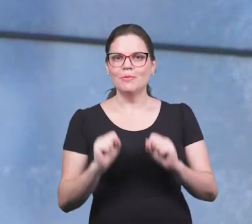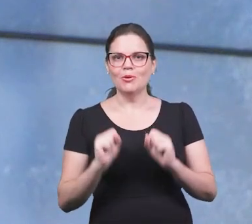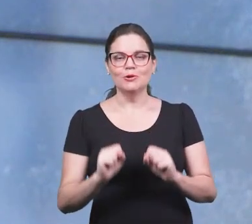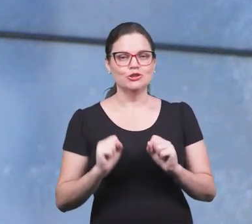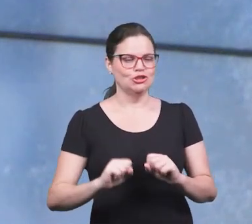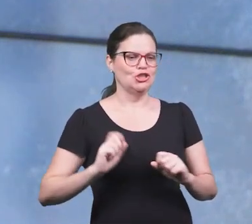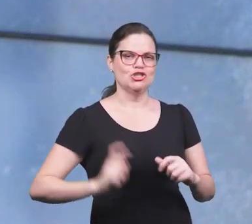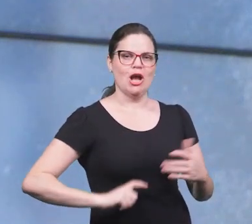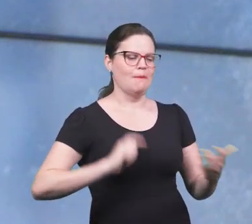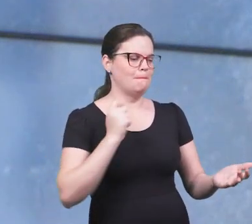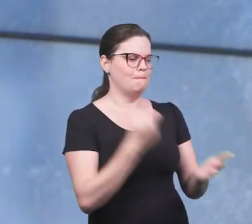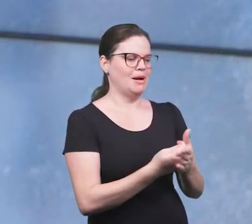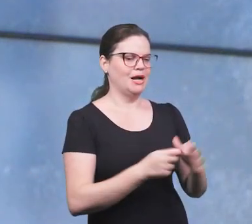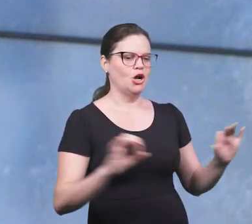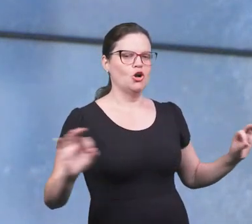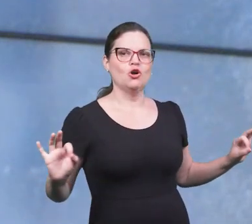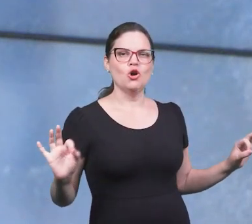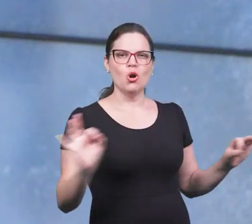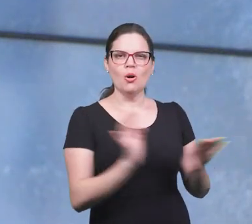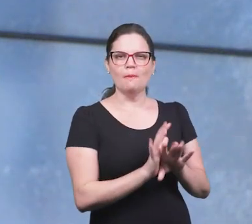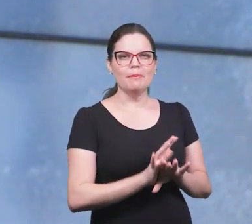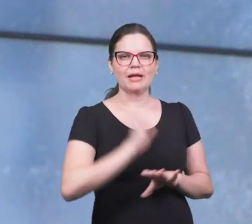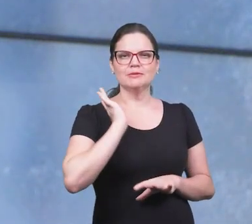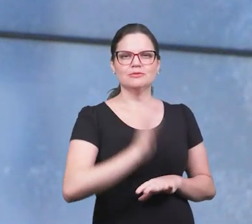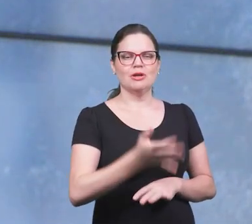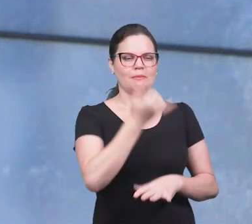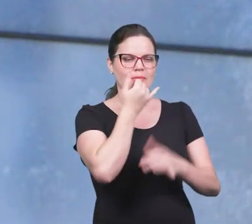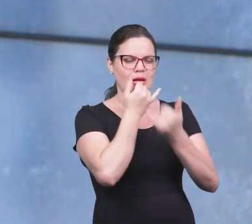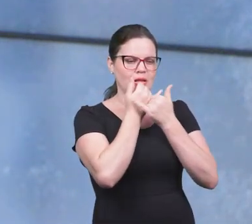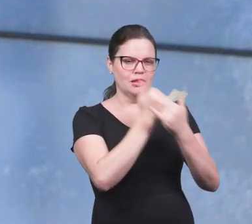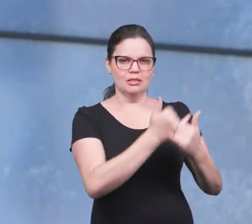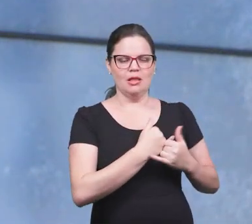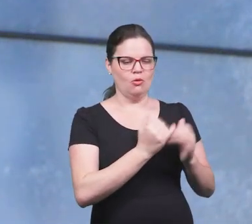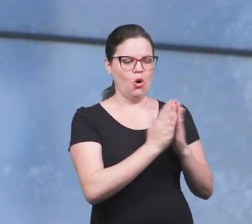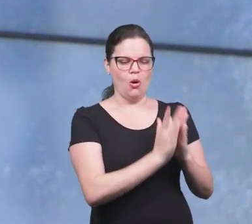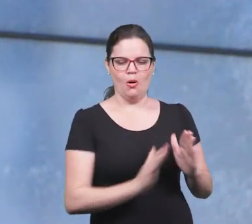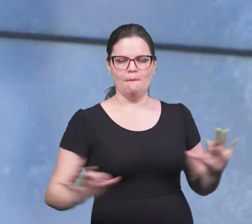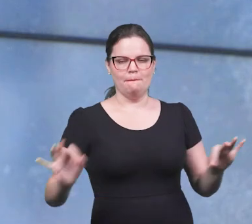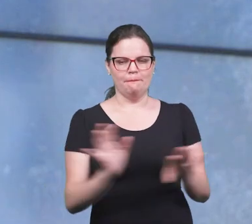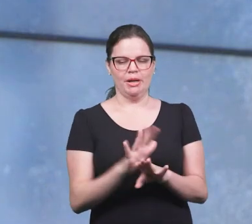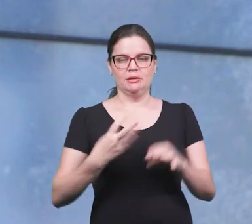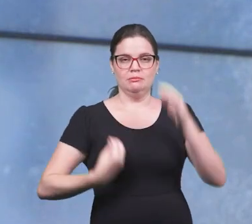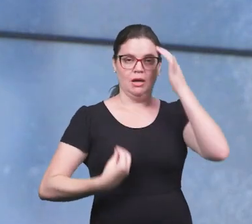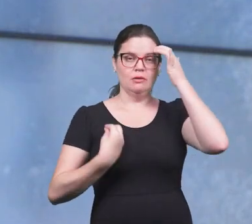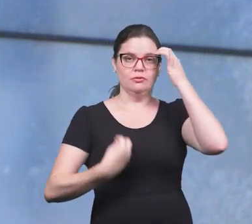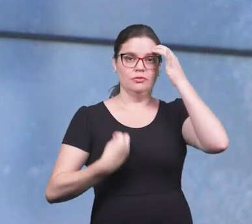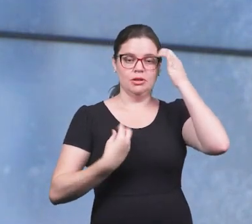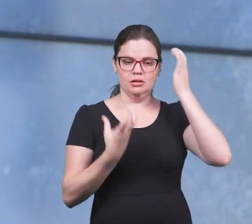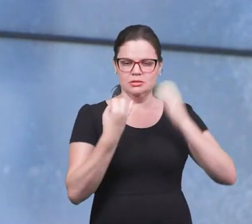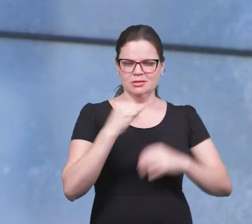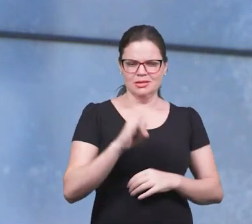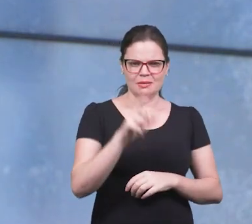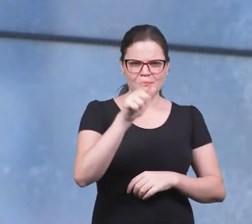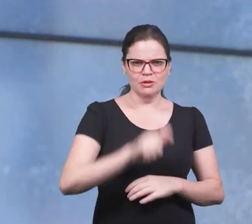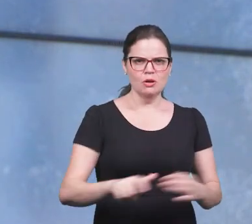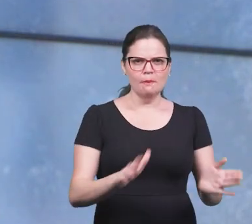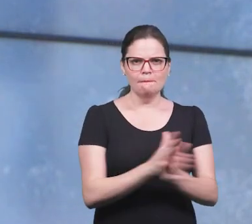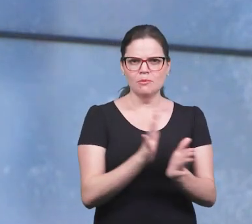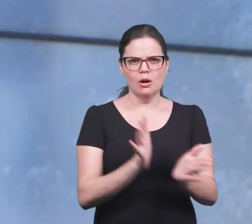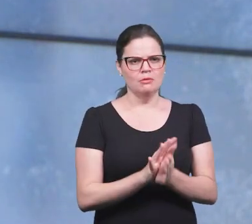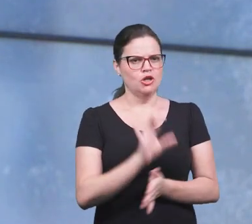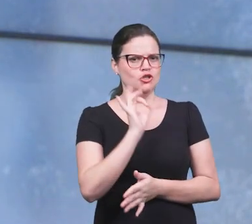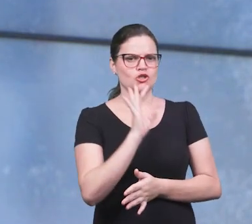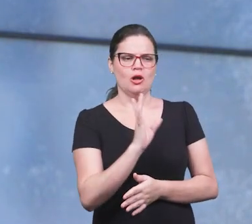os seus pecados perdoados durante toda a sua vida. Ou podia ter referente a alguns pecados, tinha a indulgência plena,